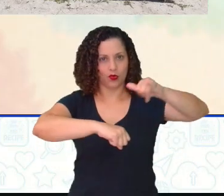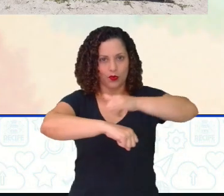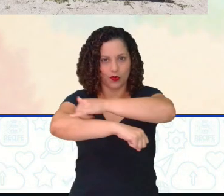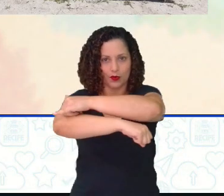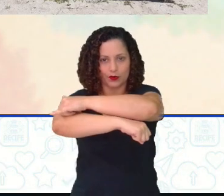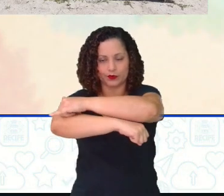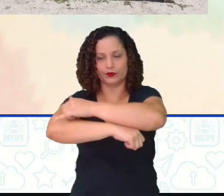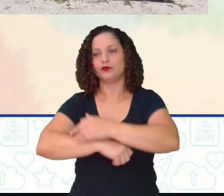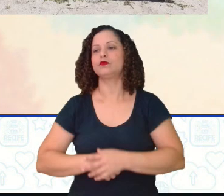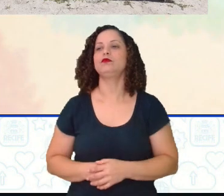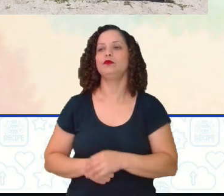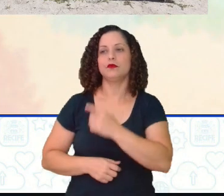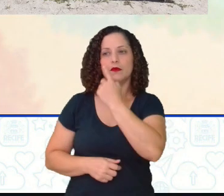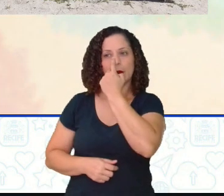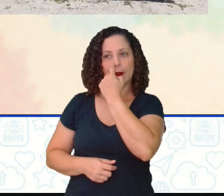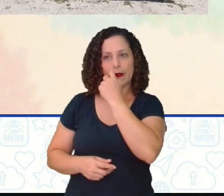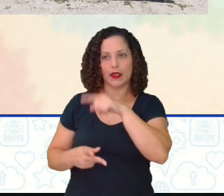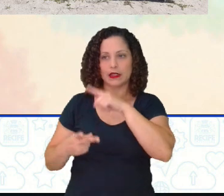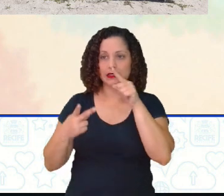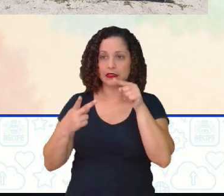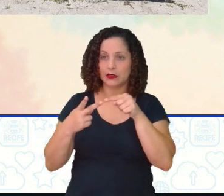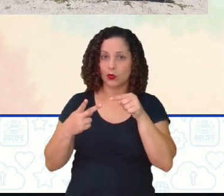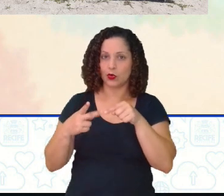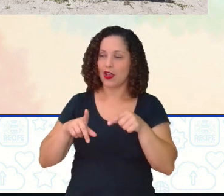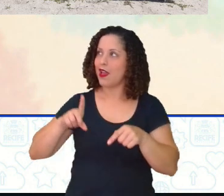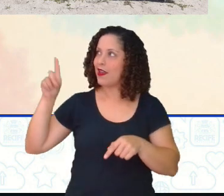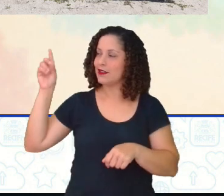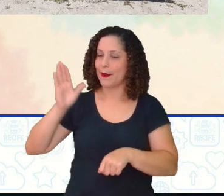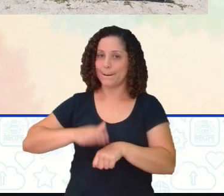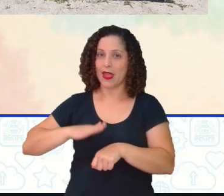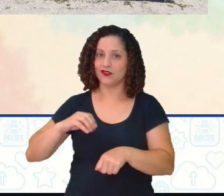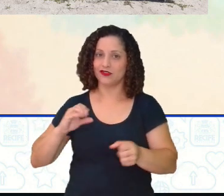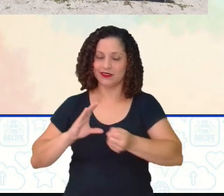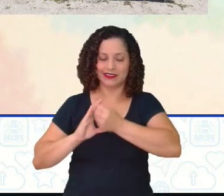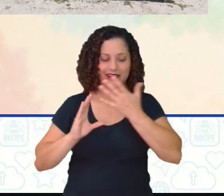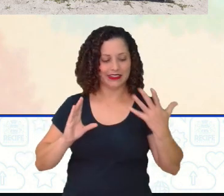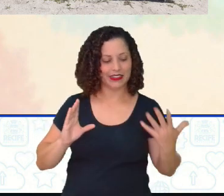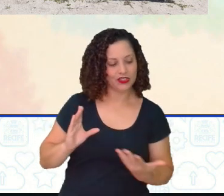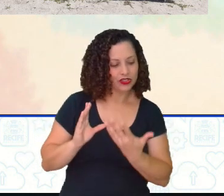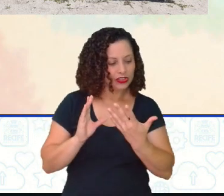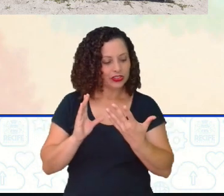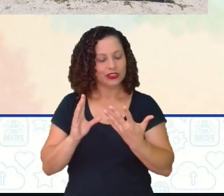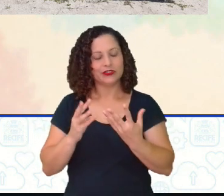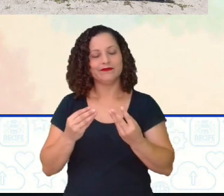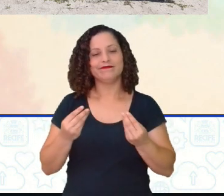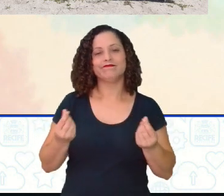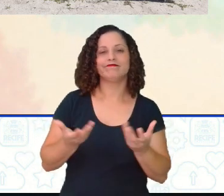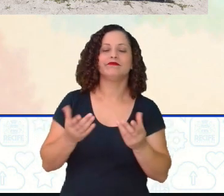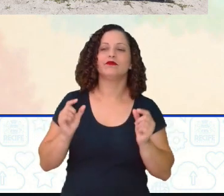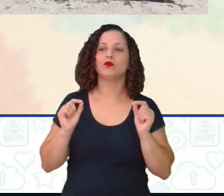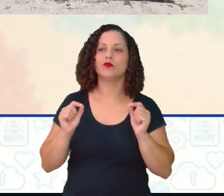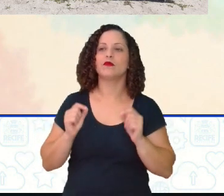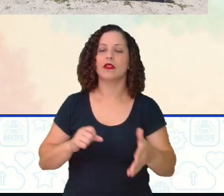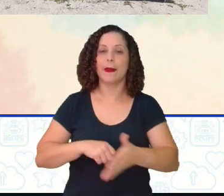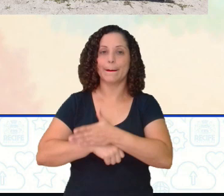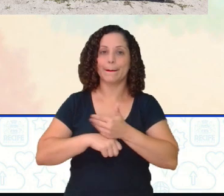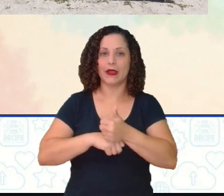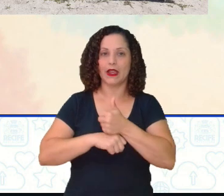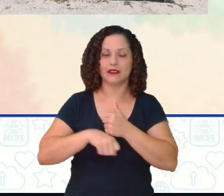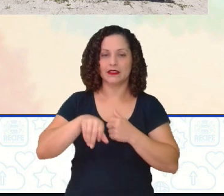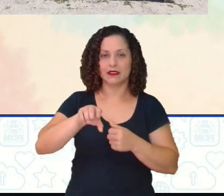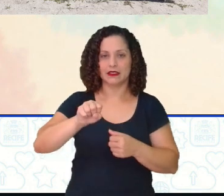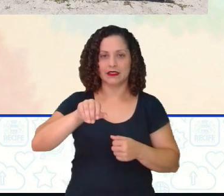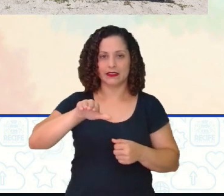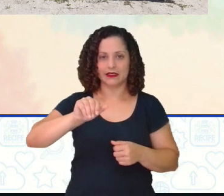Aeroporto. Essa praça, né, tem mais características aí que eu trouxe para vocês. Ó. A Praça Ministro Salgado Filho tem como